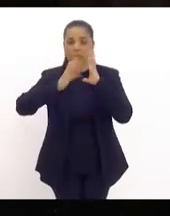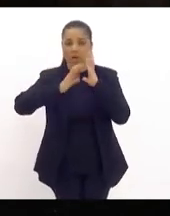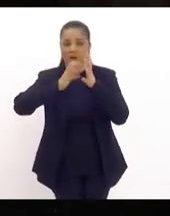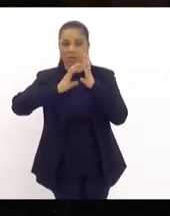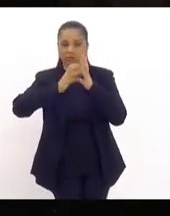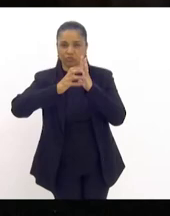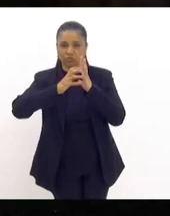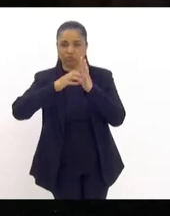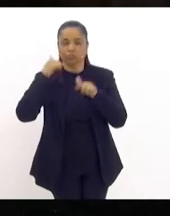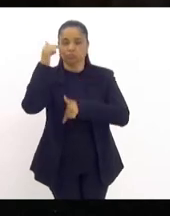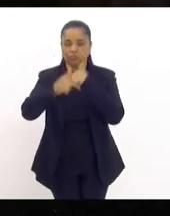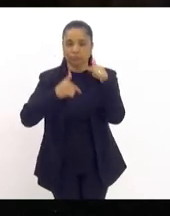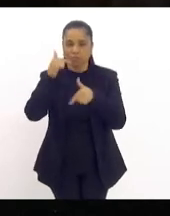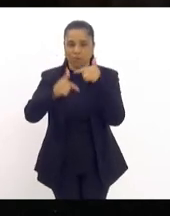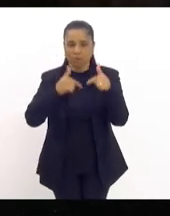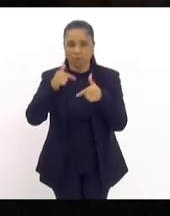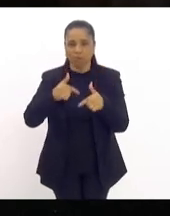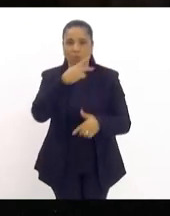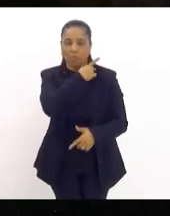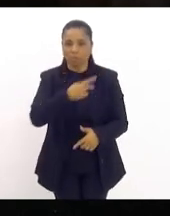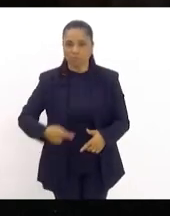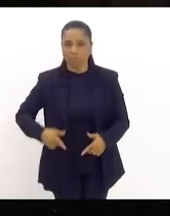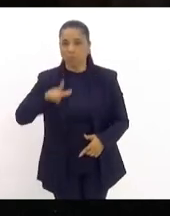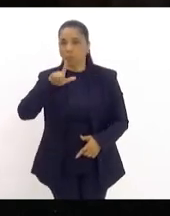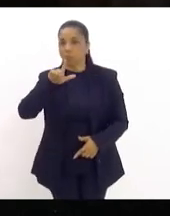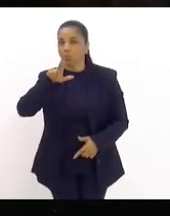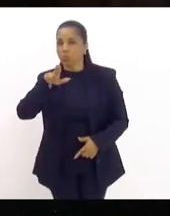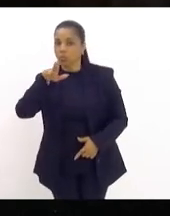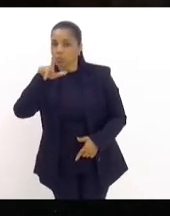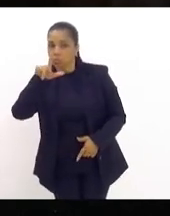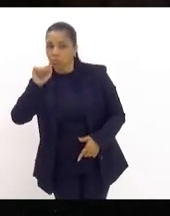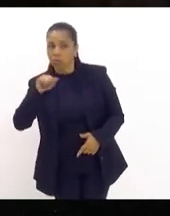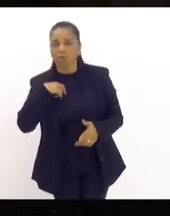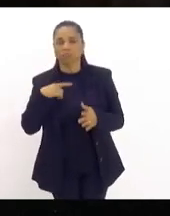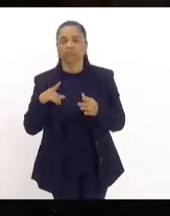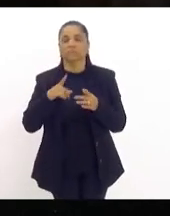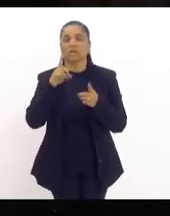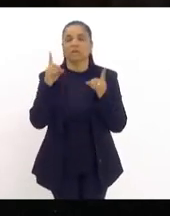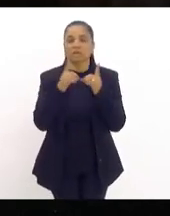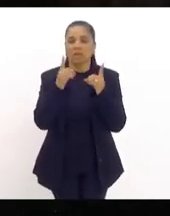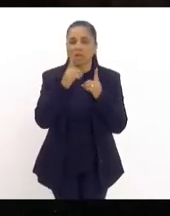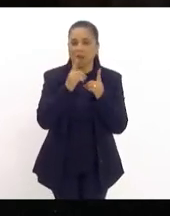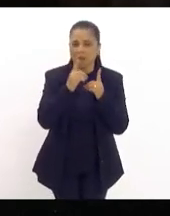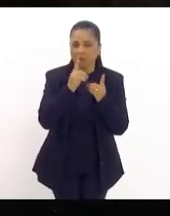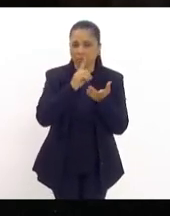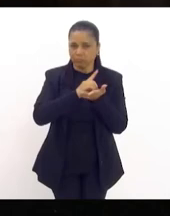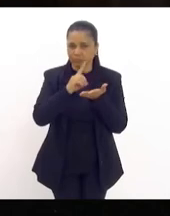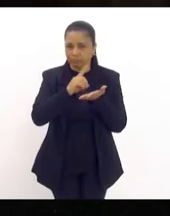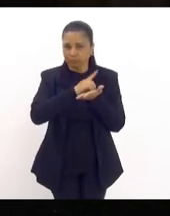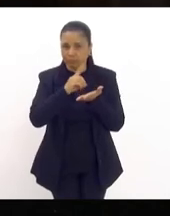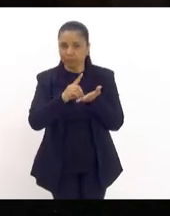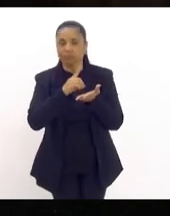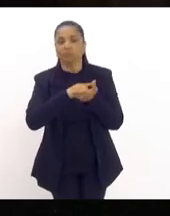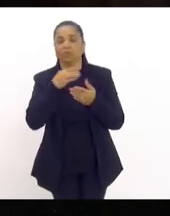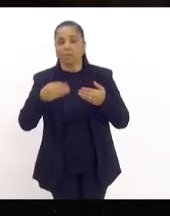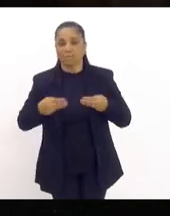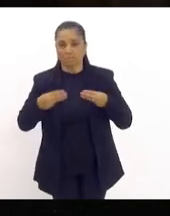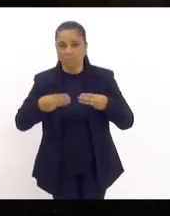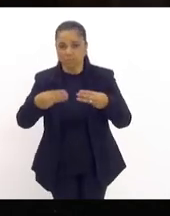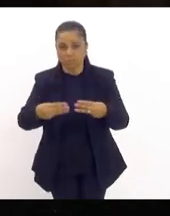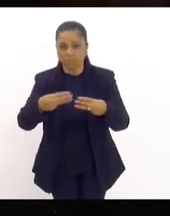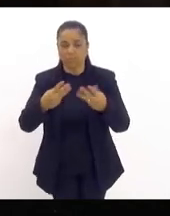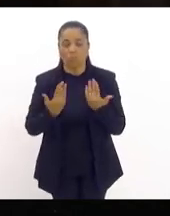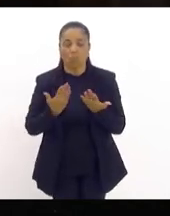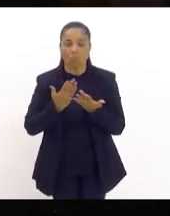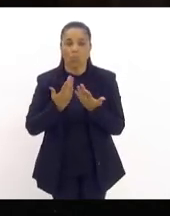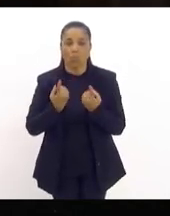presidente Lula, que determinou num decreto, já no mês passado, através do Ministério de Combate ao Racismo,